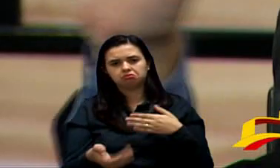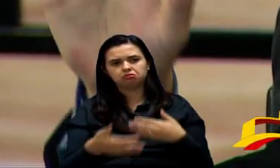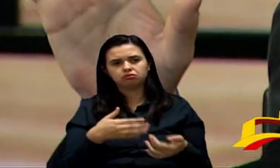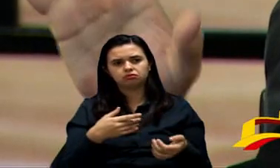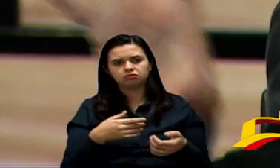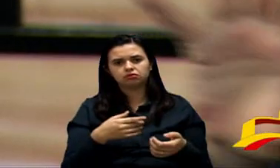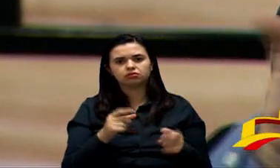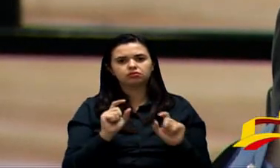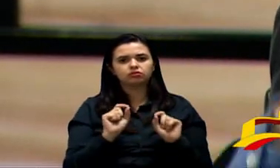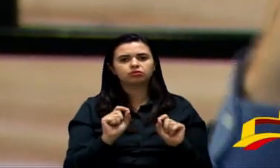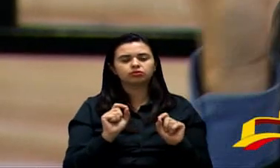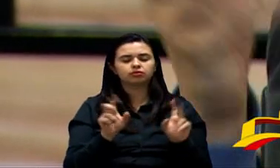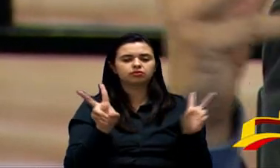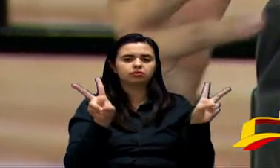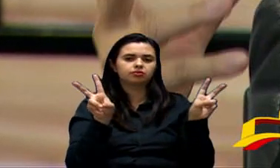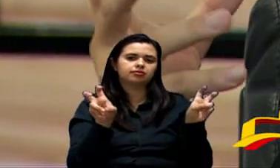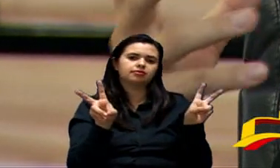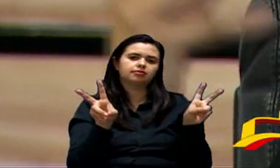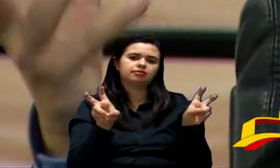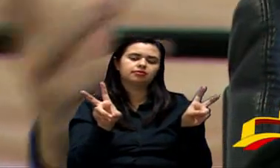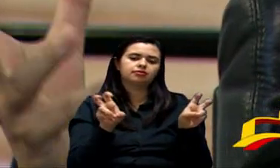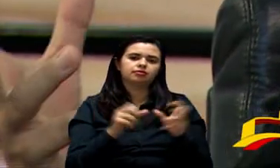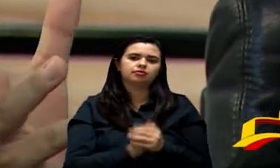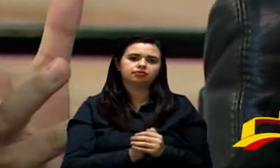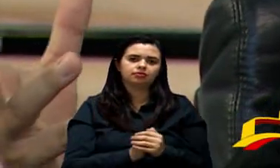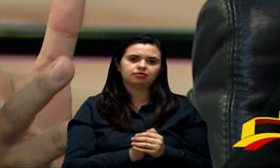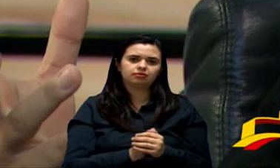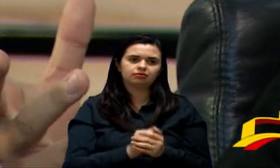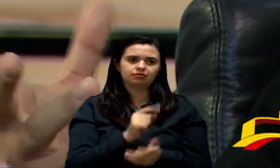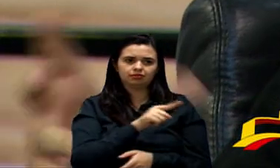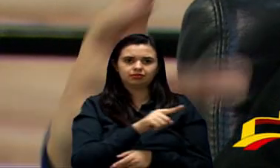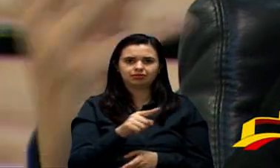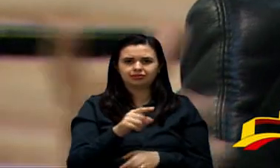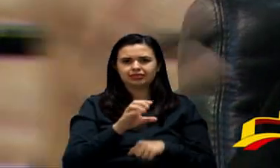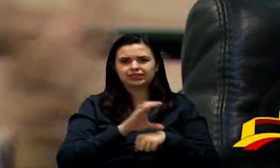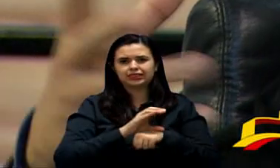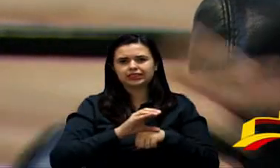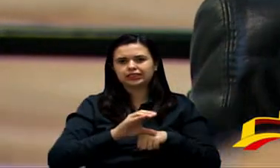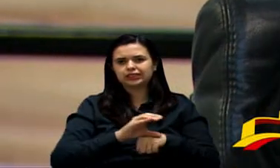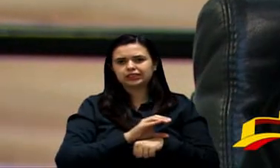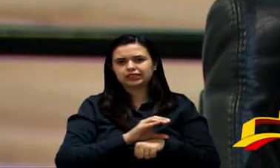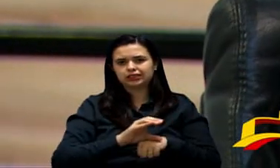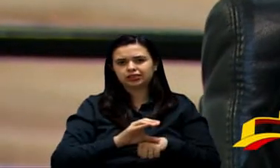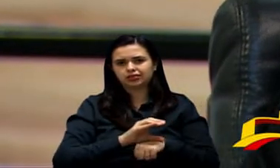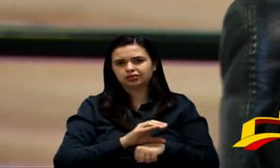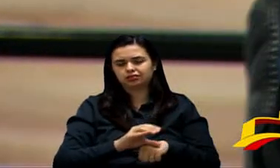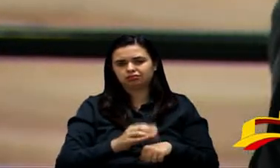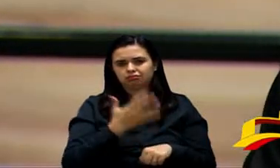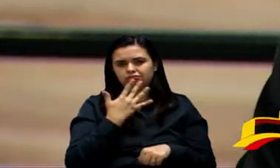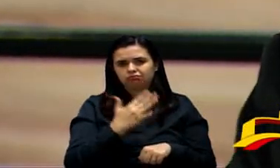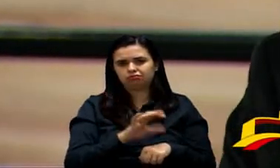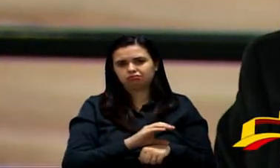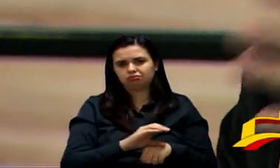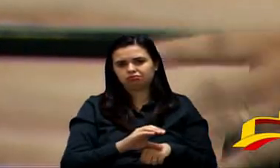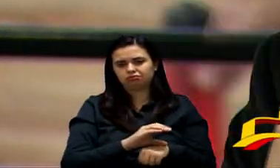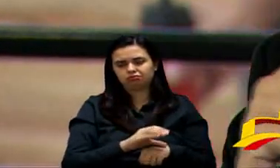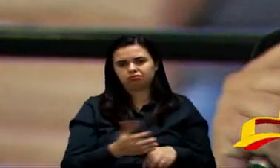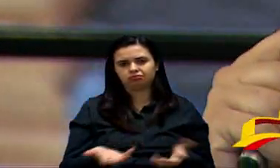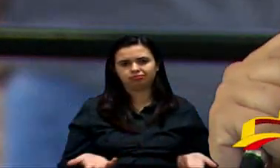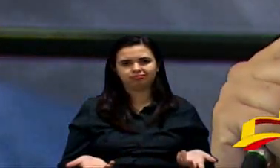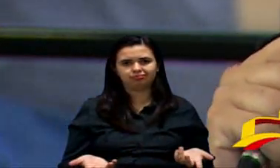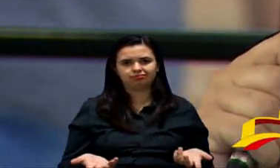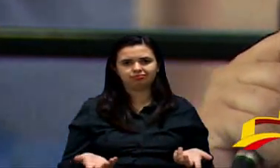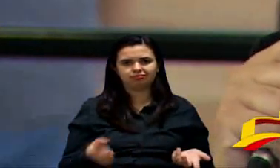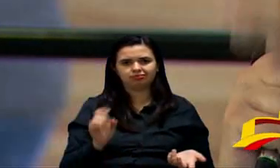apresentações, seja o que for. Então, o espaço é muito, muito cinza, né, vereadora Yara? O espaço em si é bruto. O viaduto